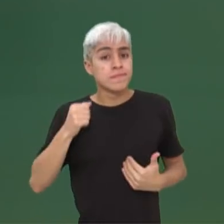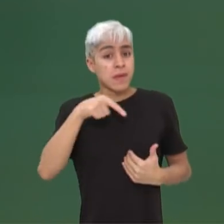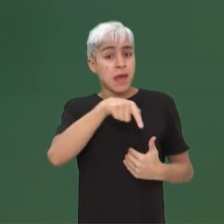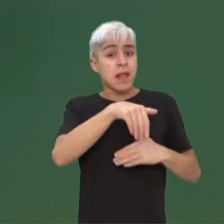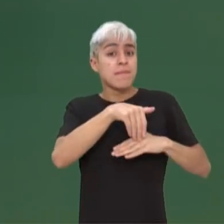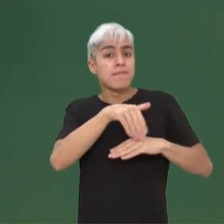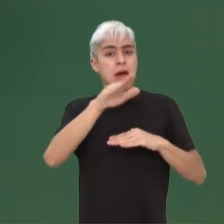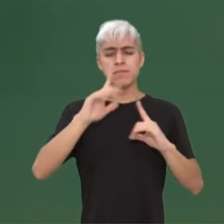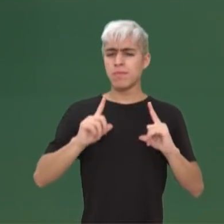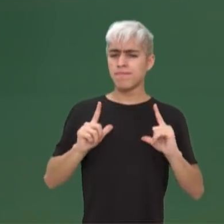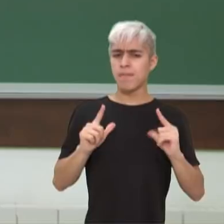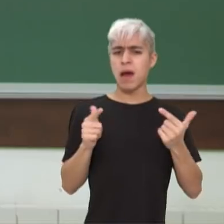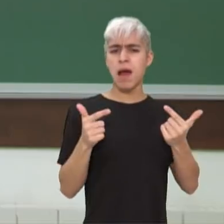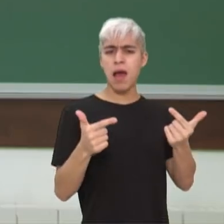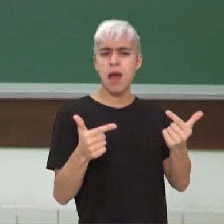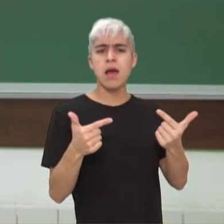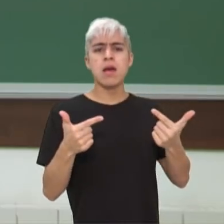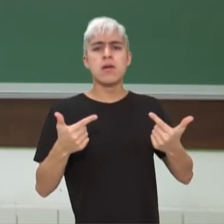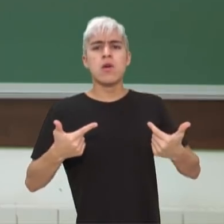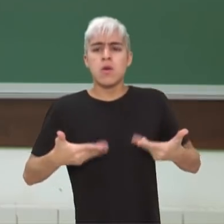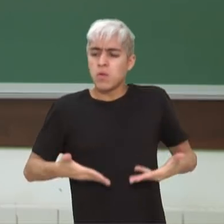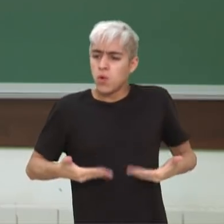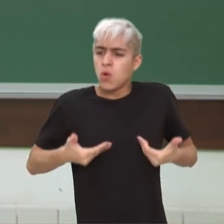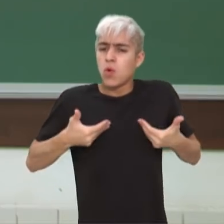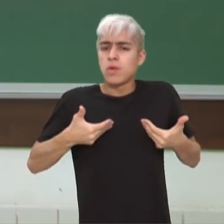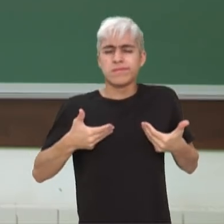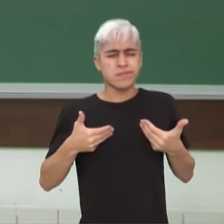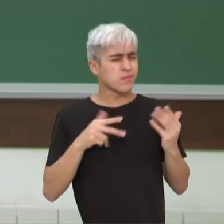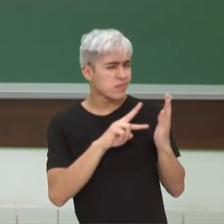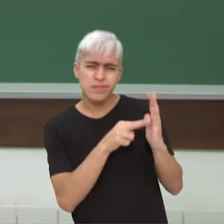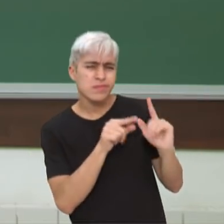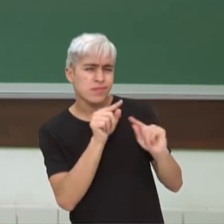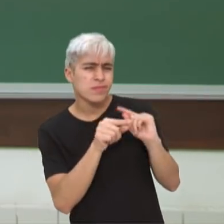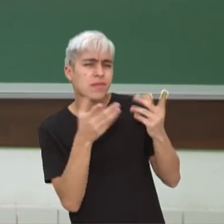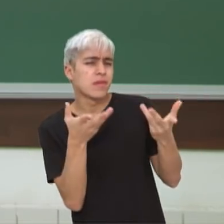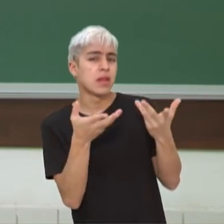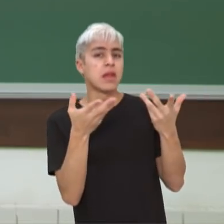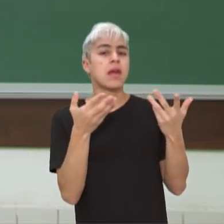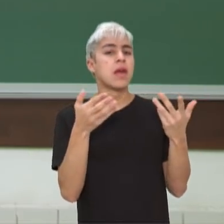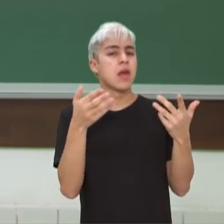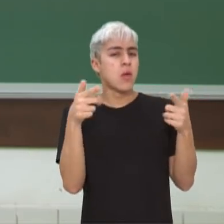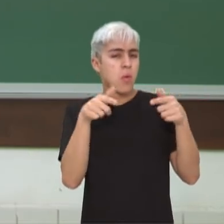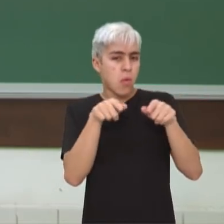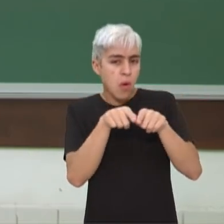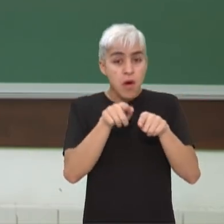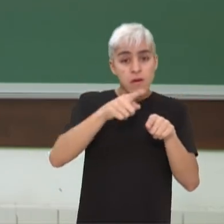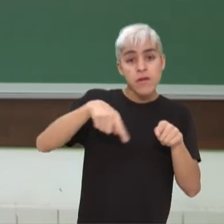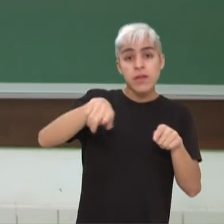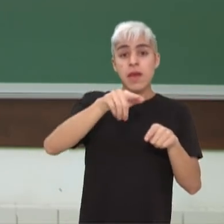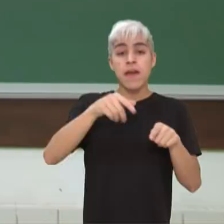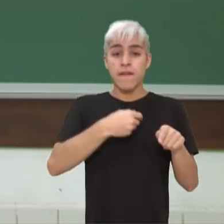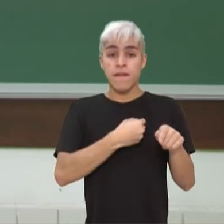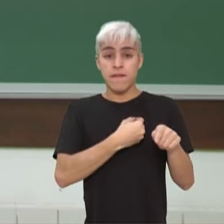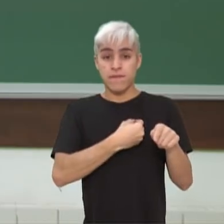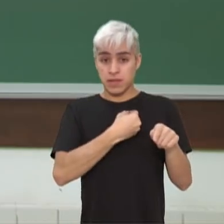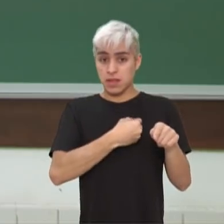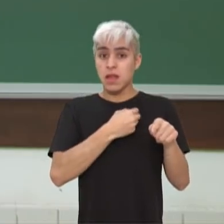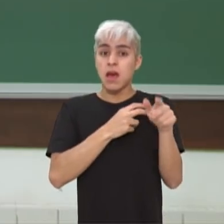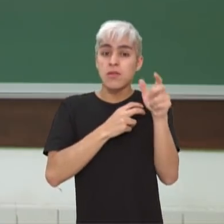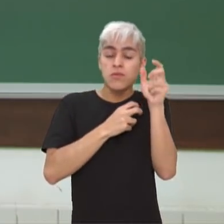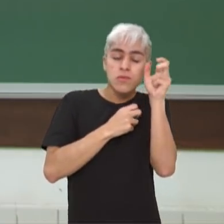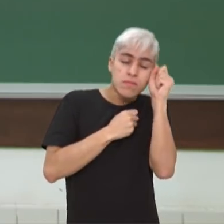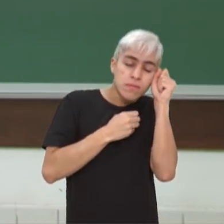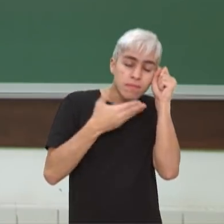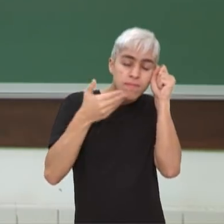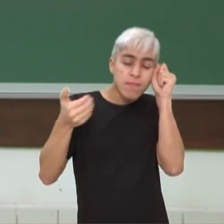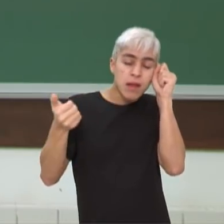mais proativas. E o que eu quero dizer com isso, com serem mais proativas? Você vai ter uma melhor qualidade de sono, então você vai